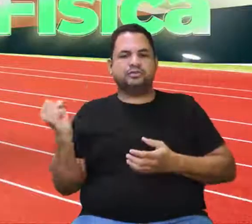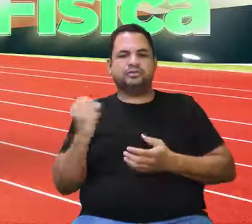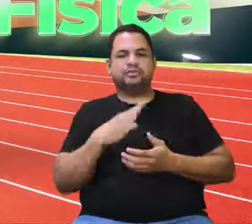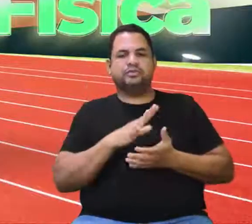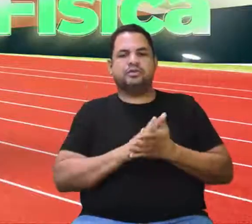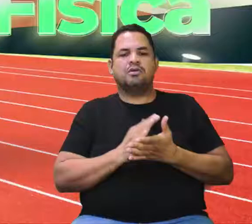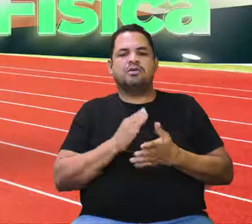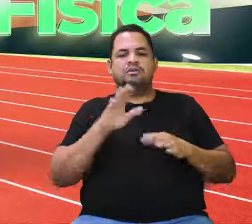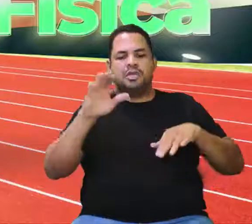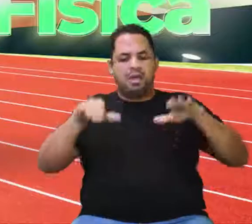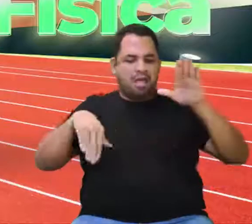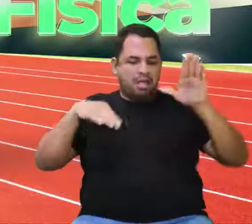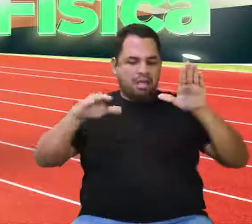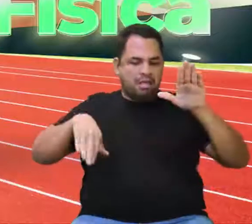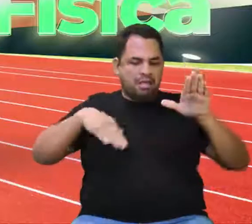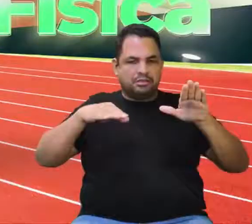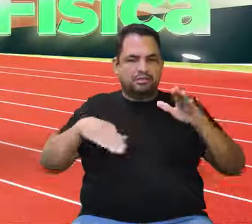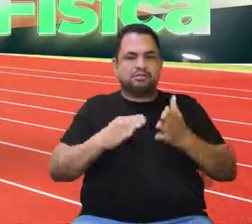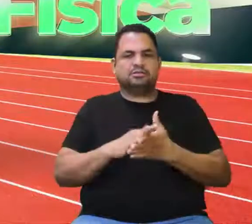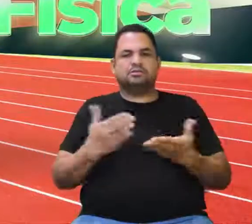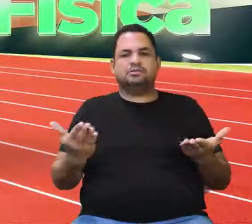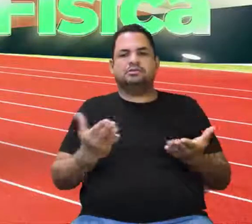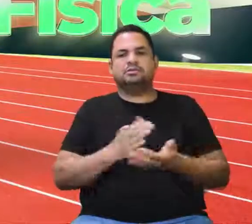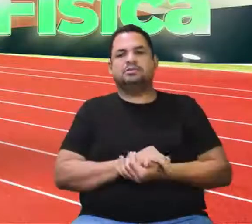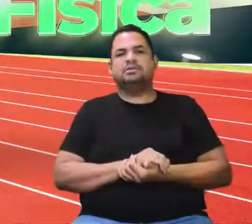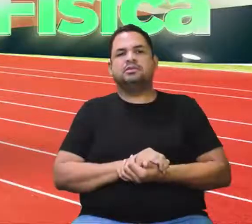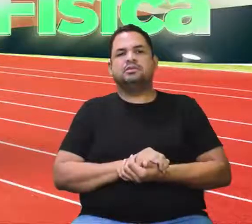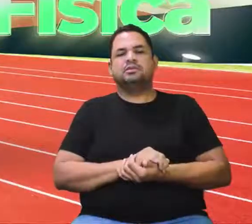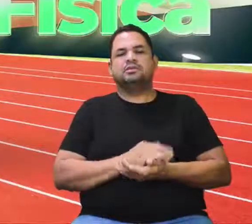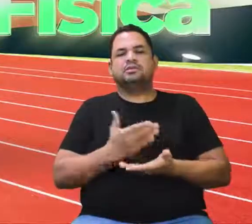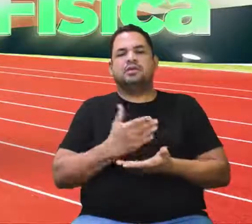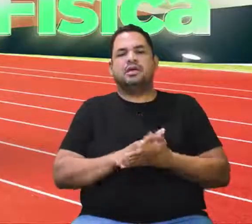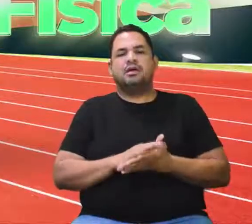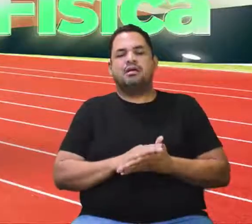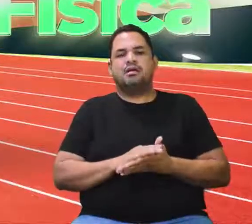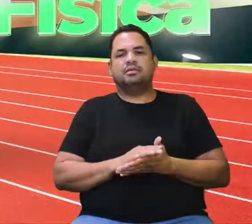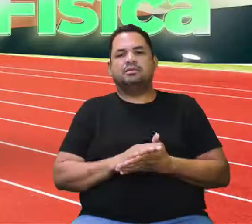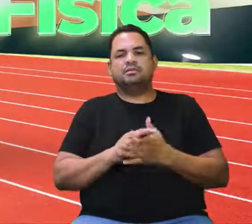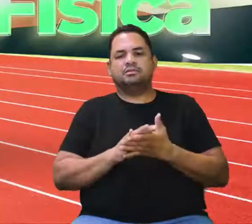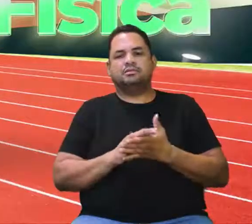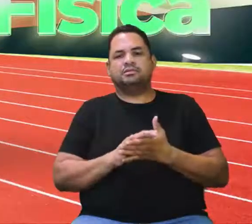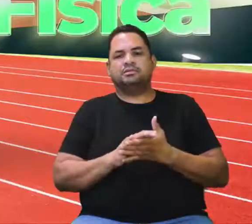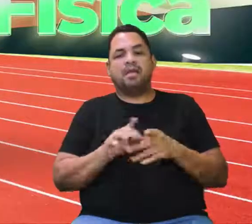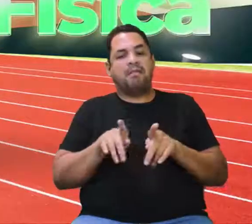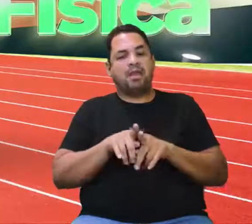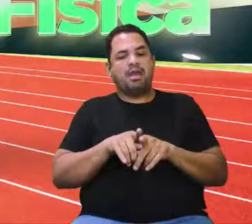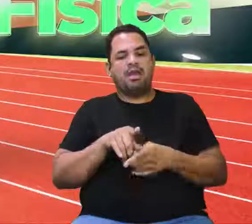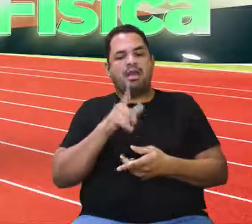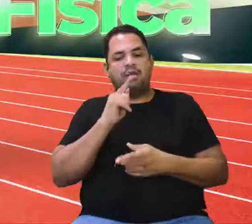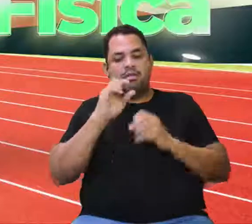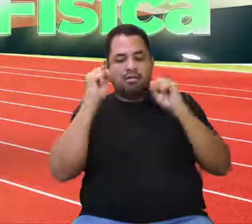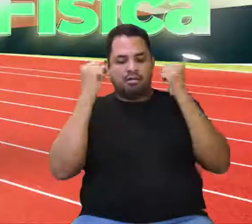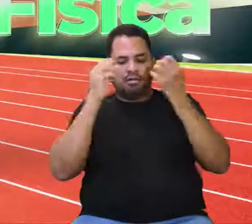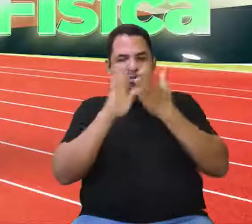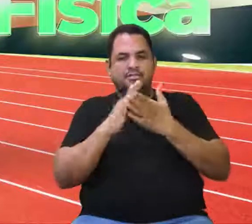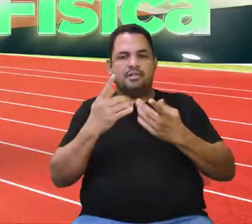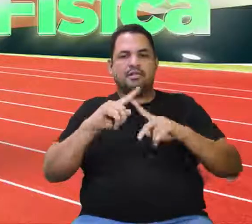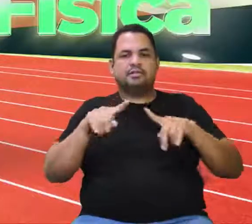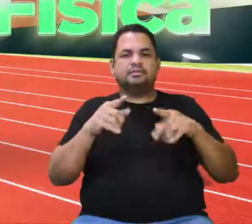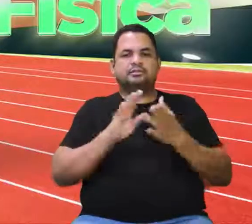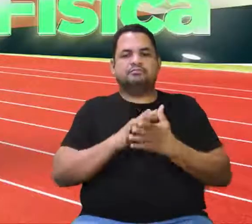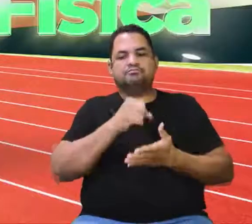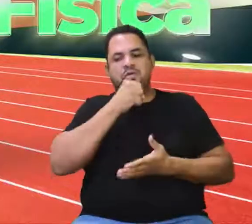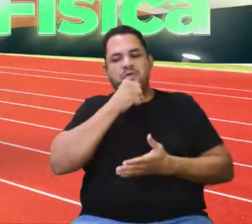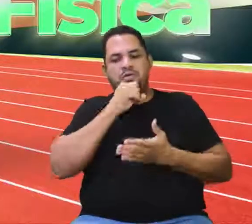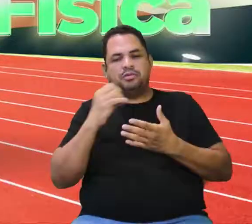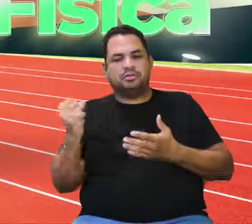mais da natação. Geralmente, hidroginástica associa com mulheres, com idosos. Tá certo que o jovem pode fazer igual, mas é um tipo